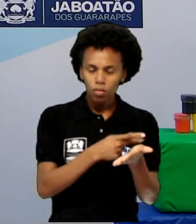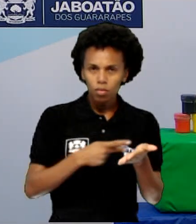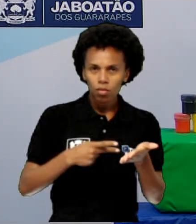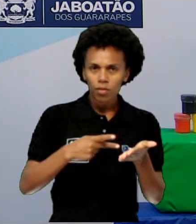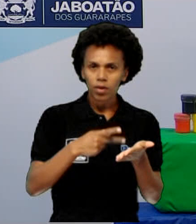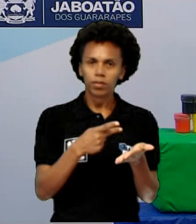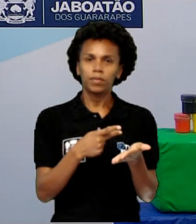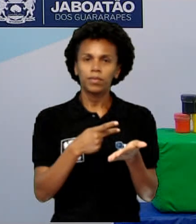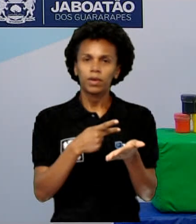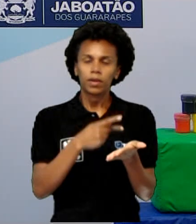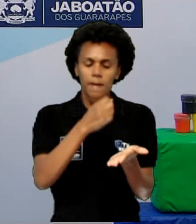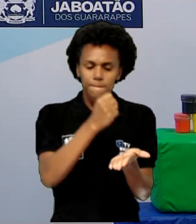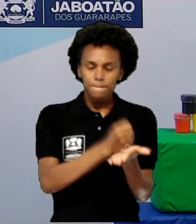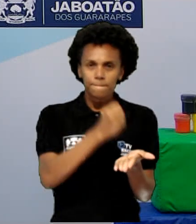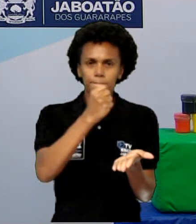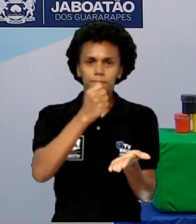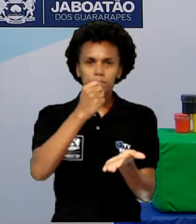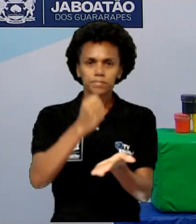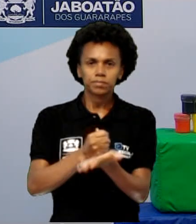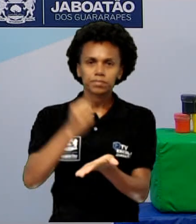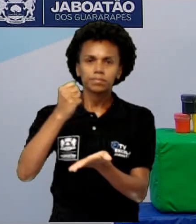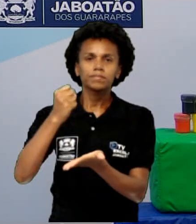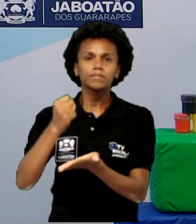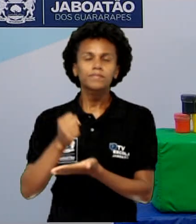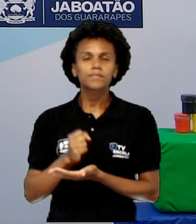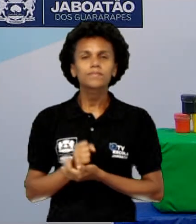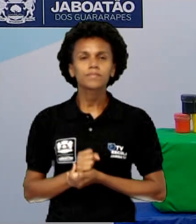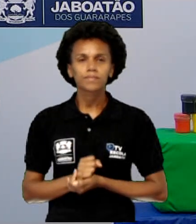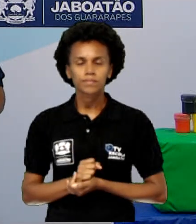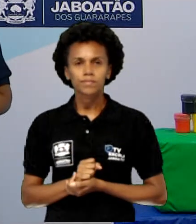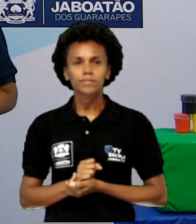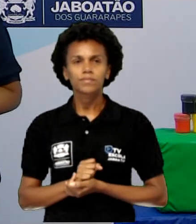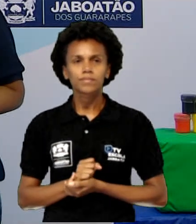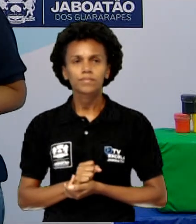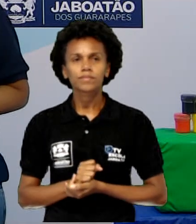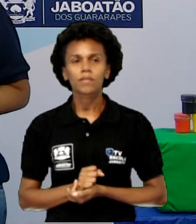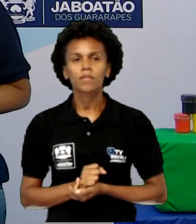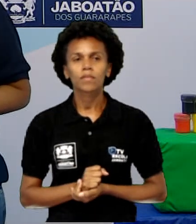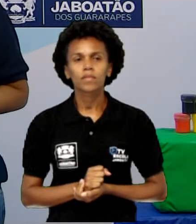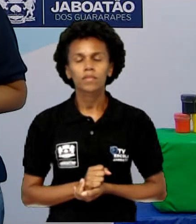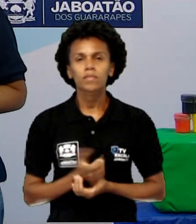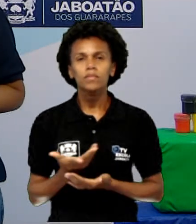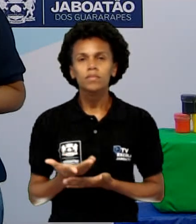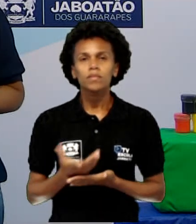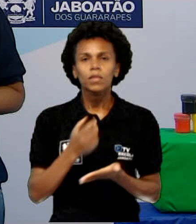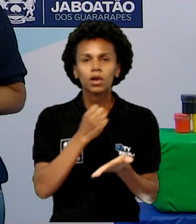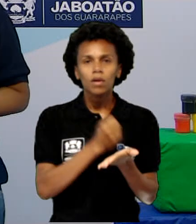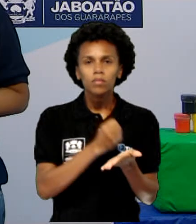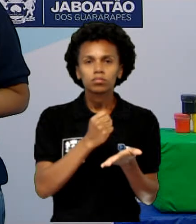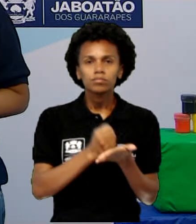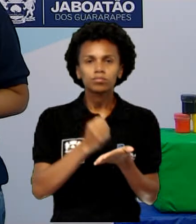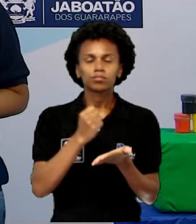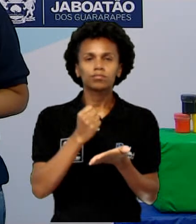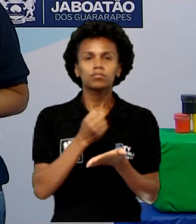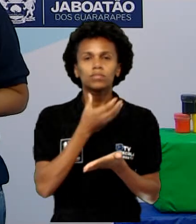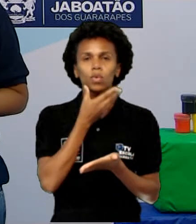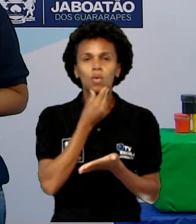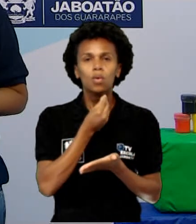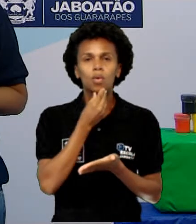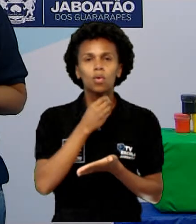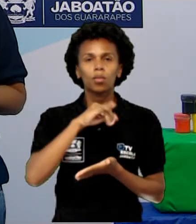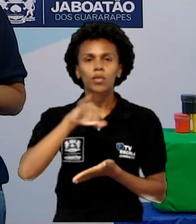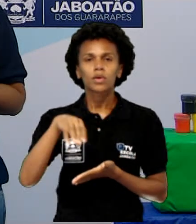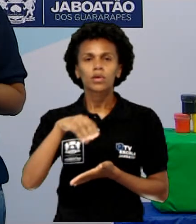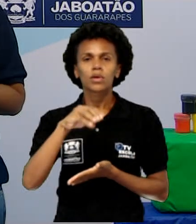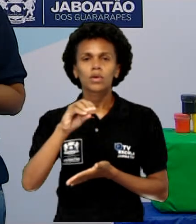vê aí uma xilogravura de J. Borges, que é pernambucano, e a gente vê uma xilogravura aqui feita de um gato sobre a